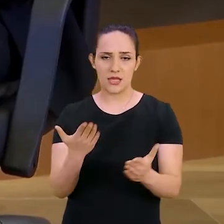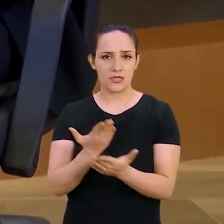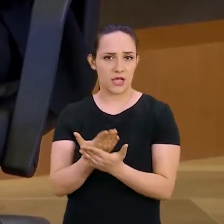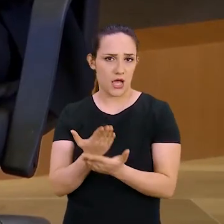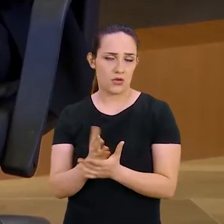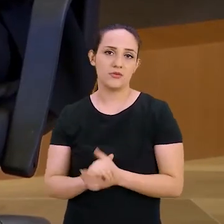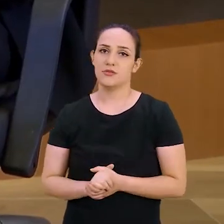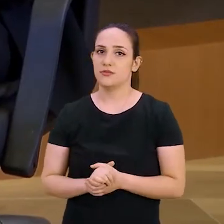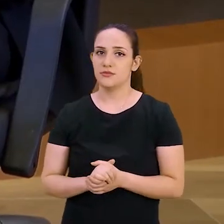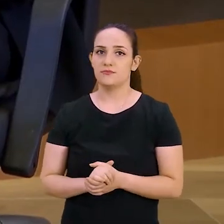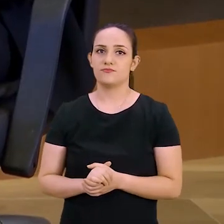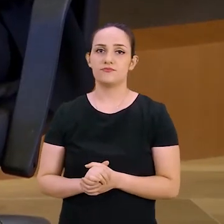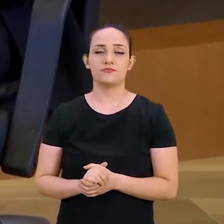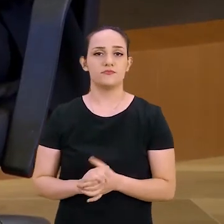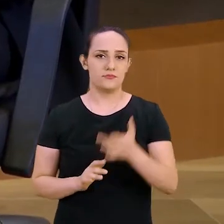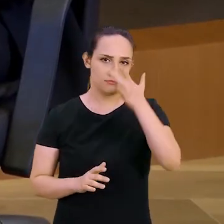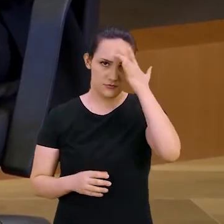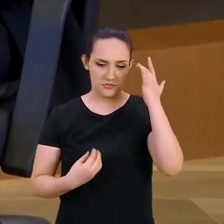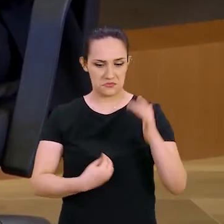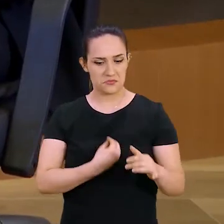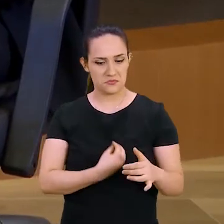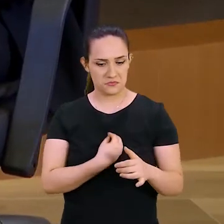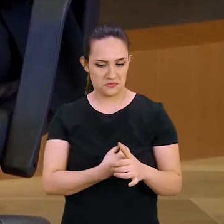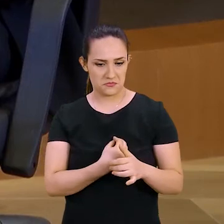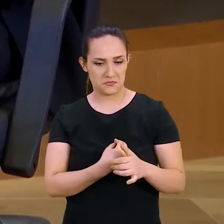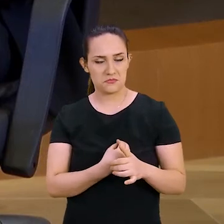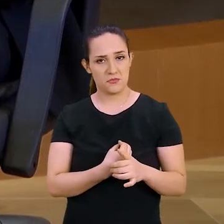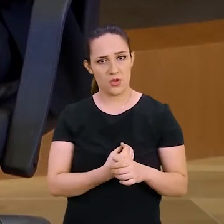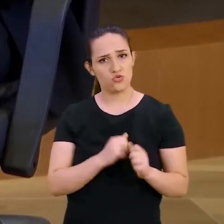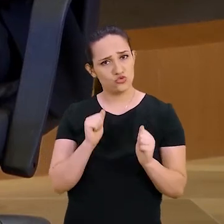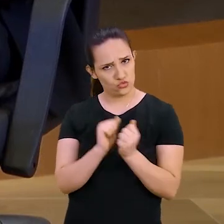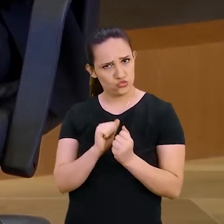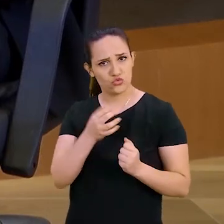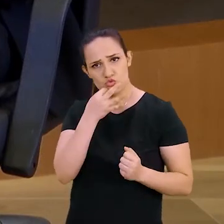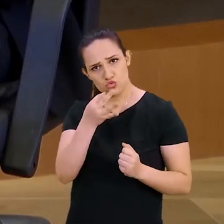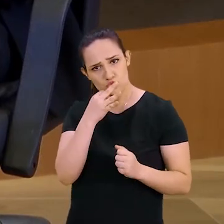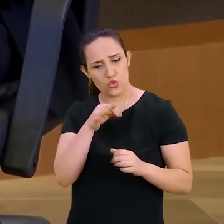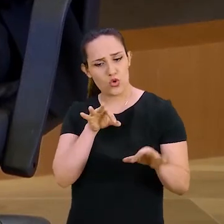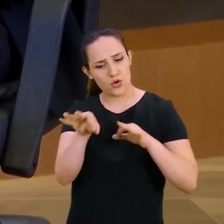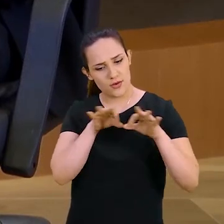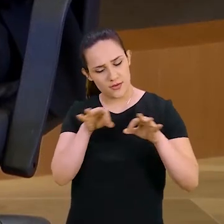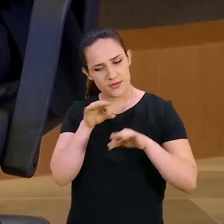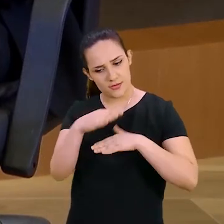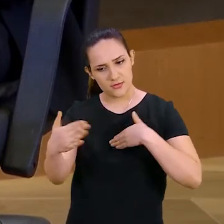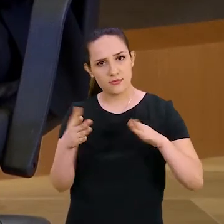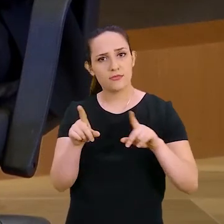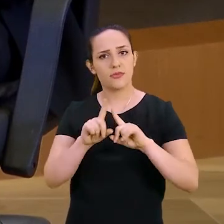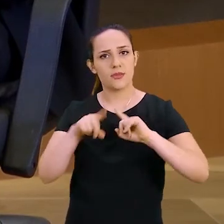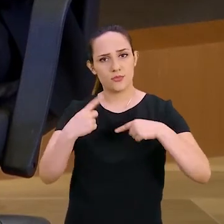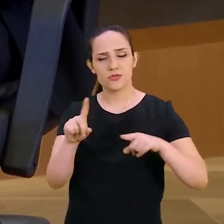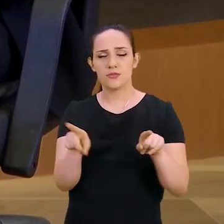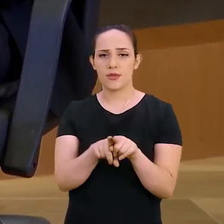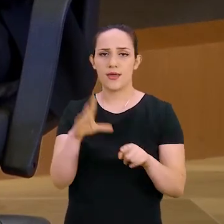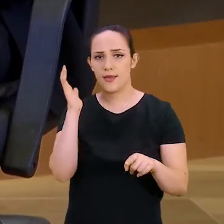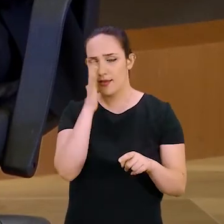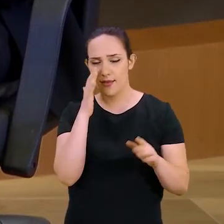das turmas que ficam ali, participam, não só organizando a turma, mas também